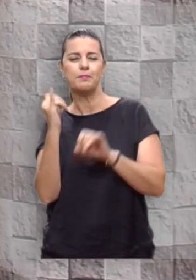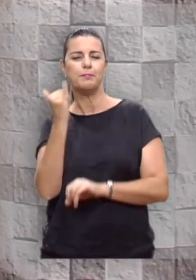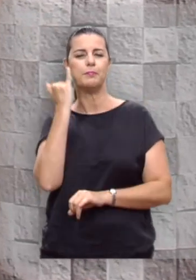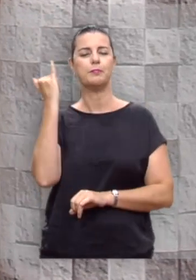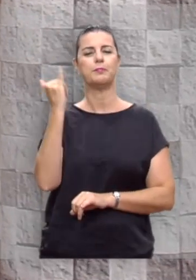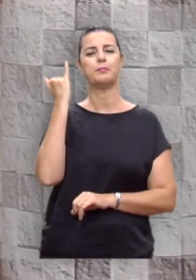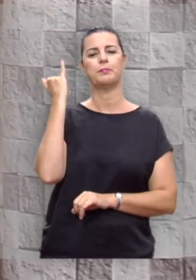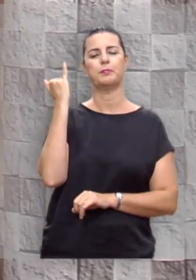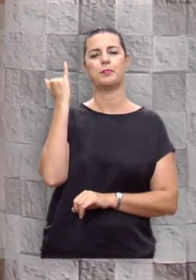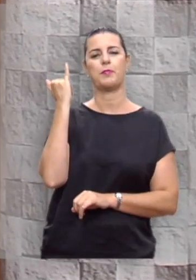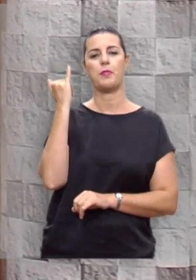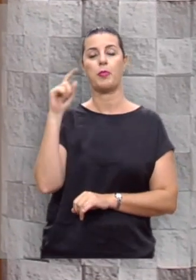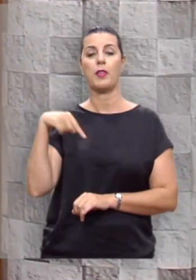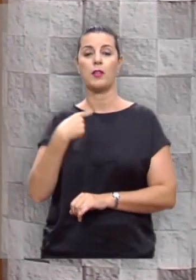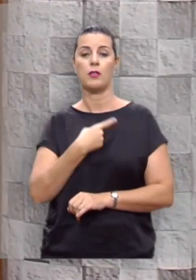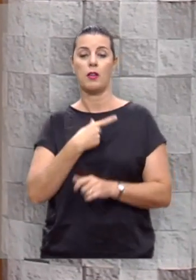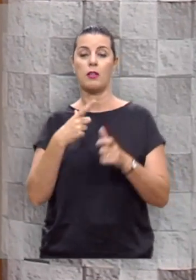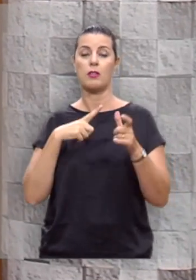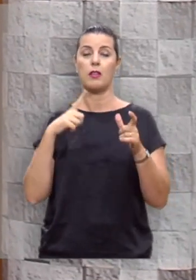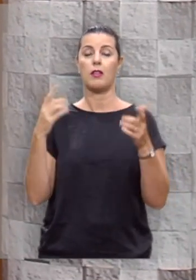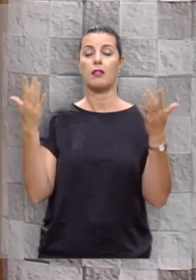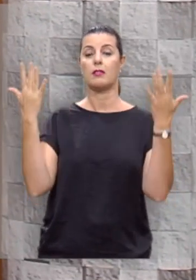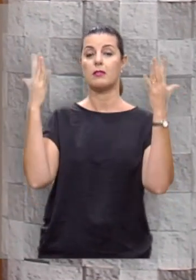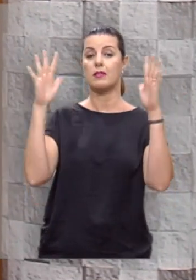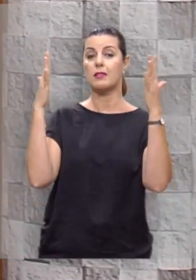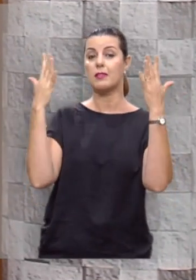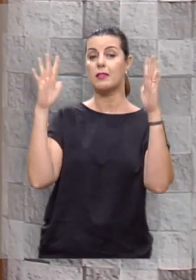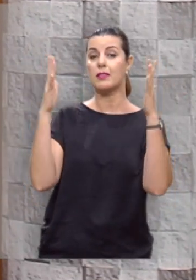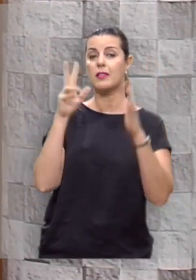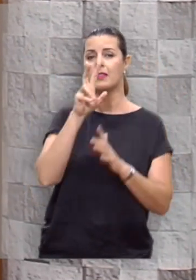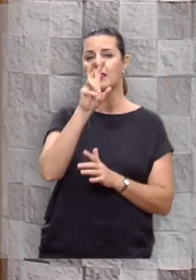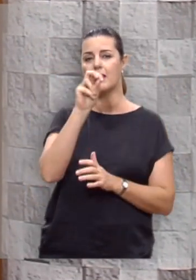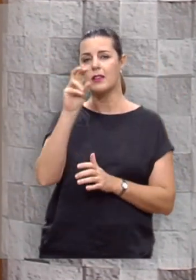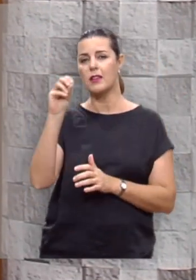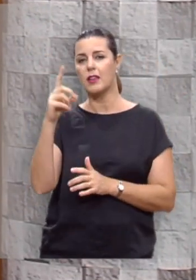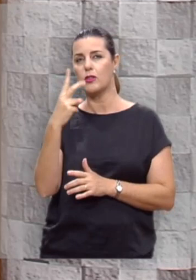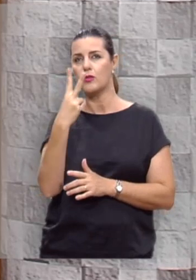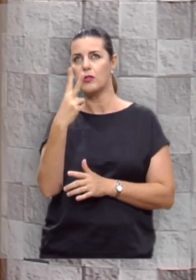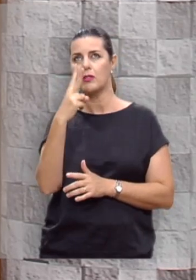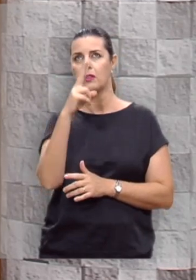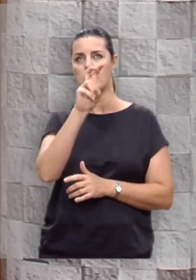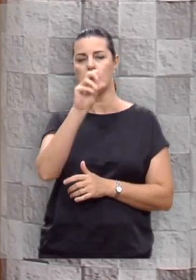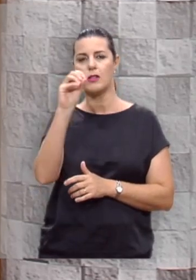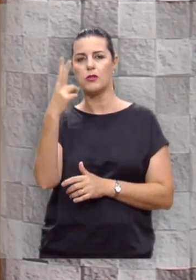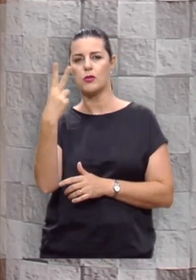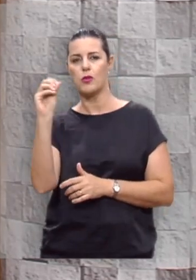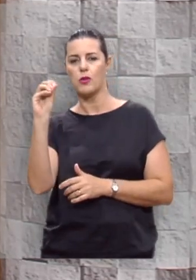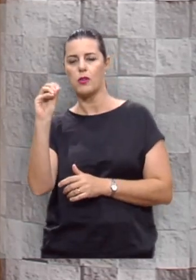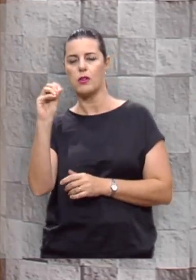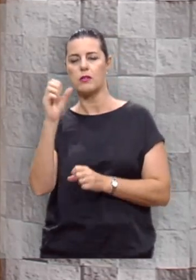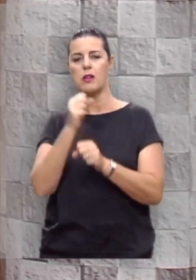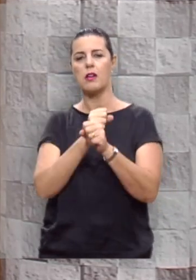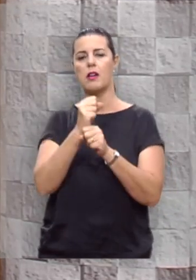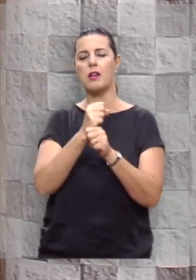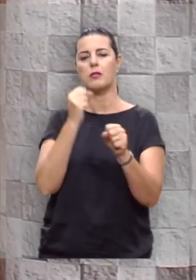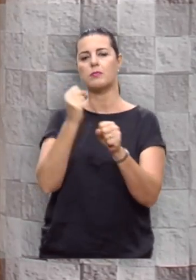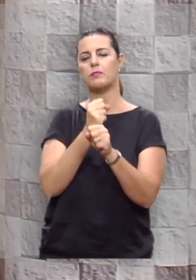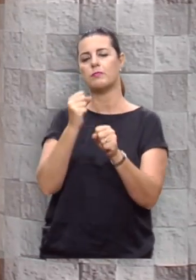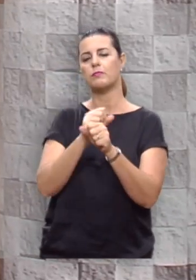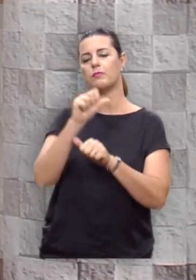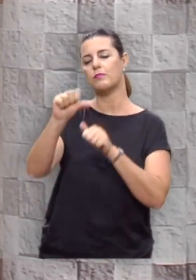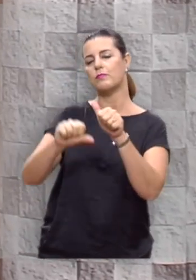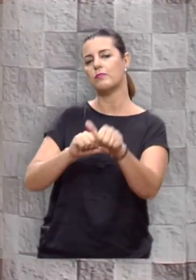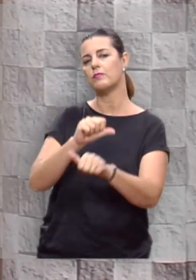extremamente importante. Nós estamos celebrando 502 anos da Reforma Protestante